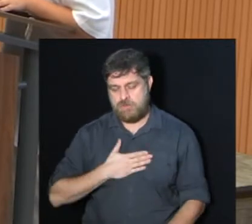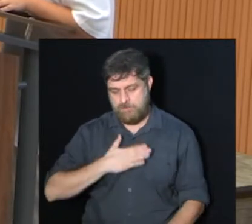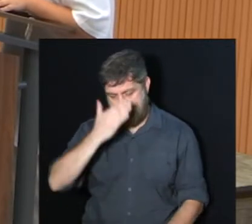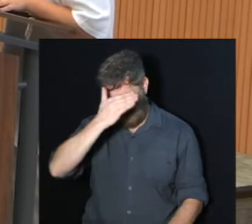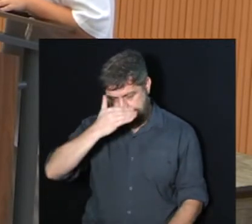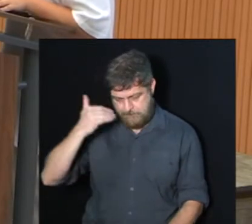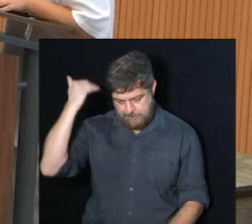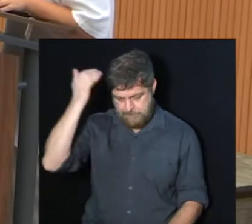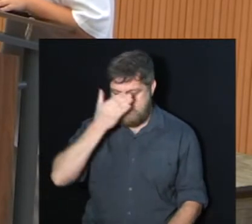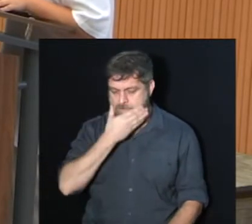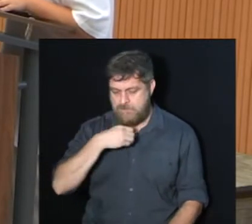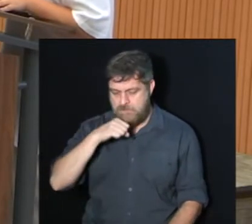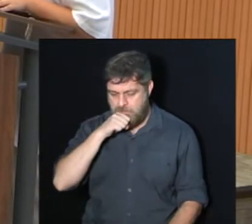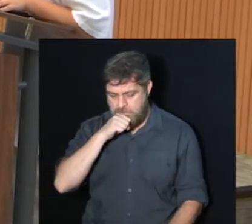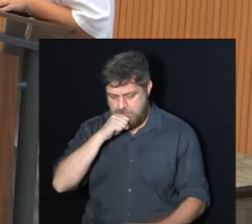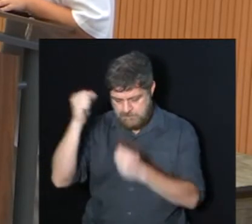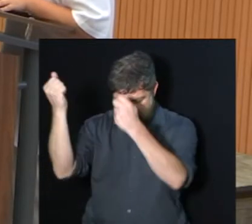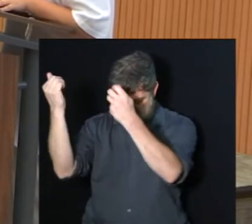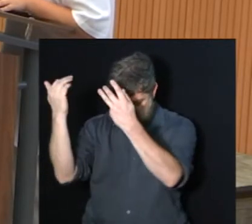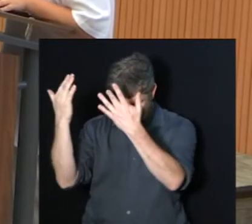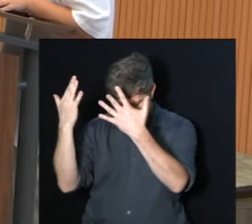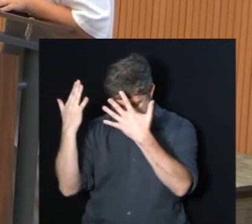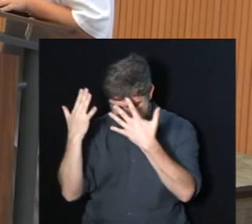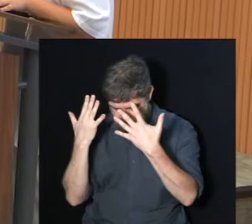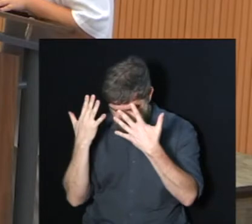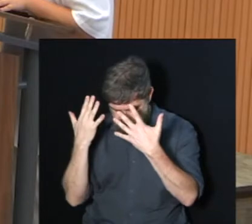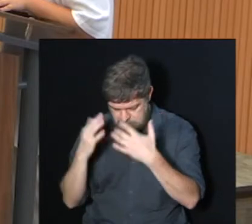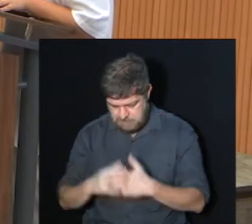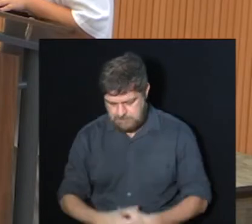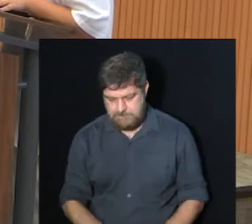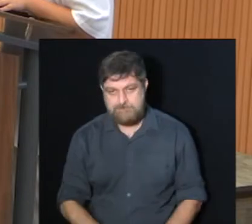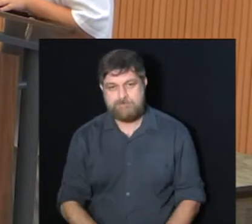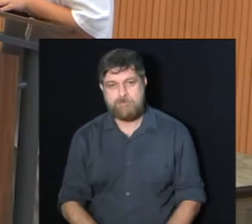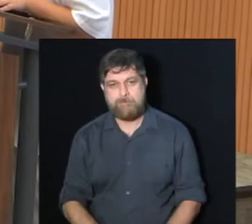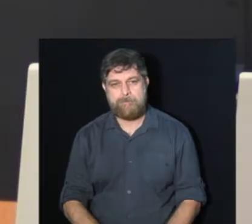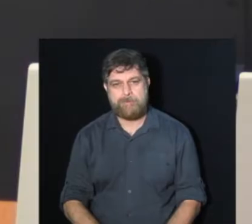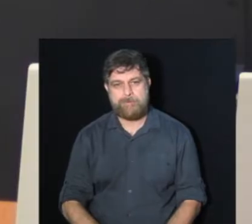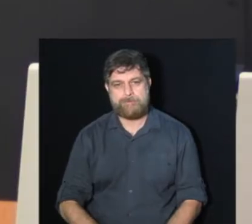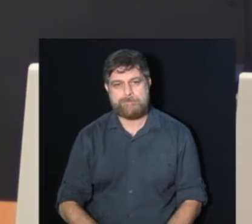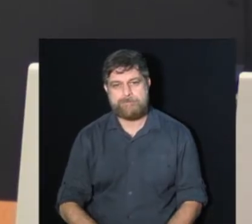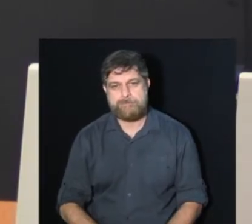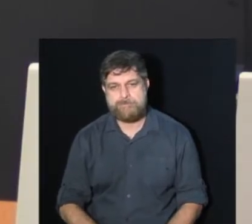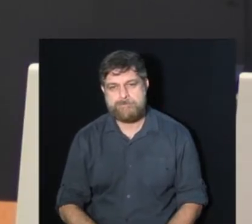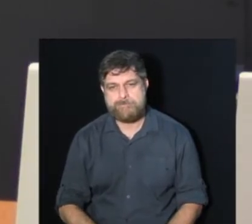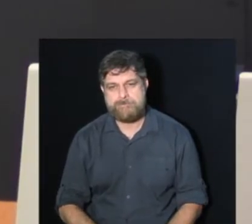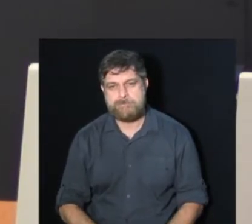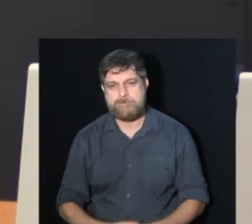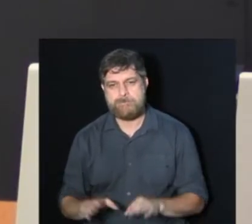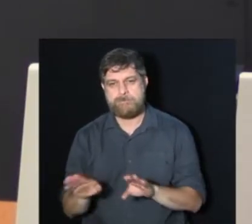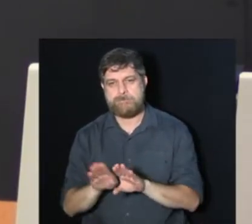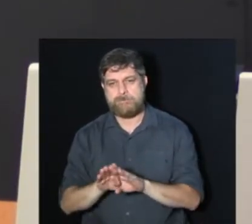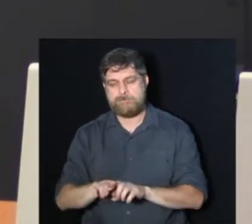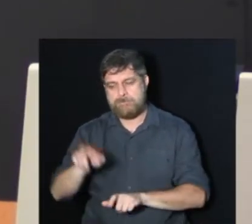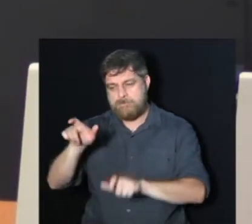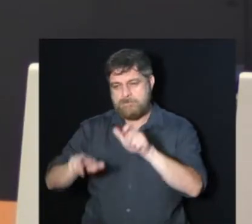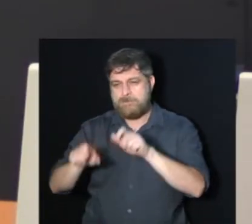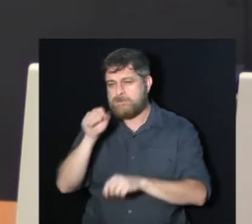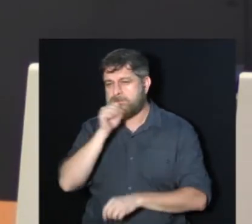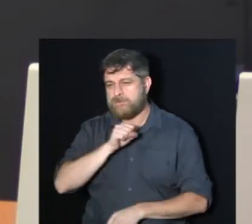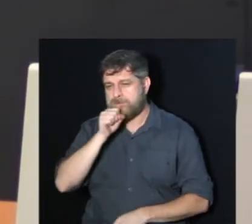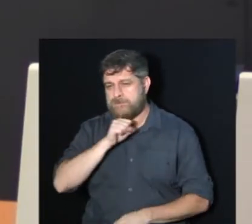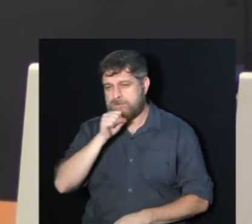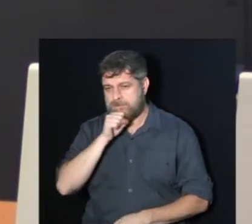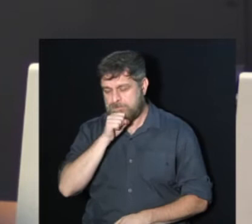espiritual, mestre Carabaiara, sua bênção, meu pai. A bênção aos mais velhos, aos